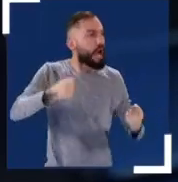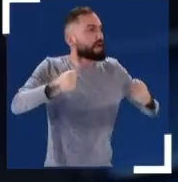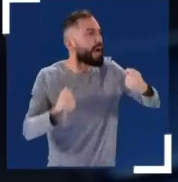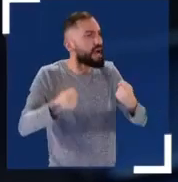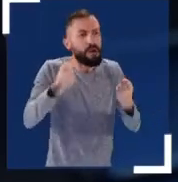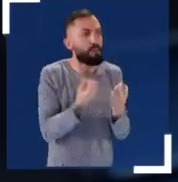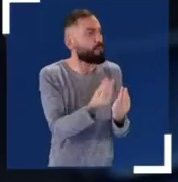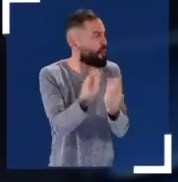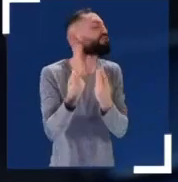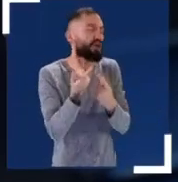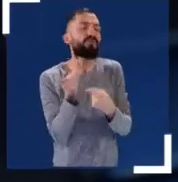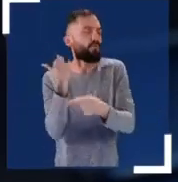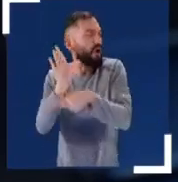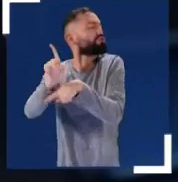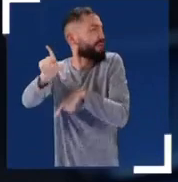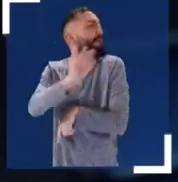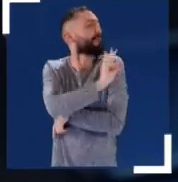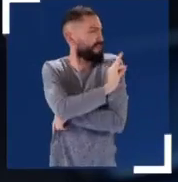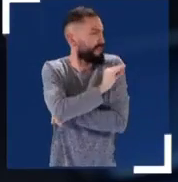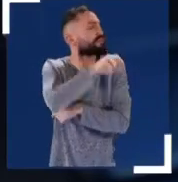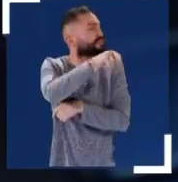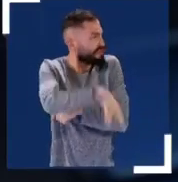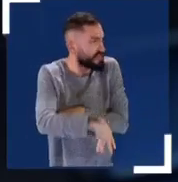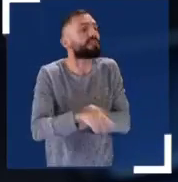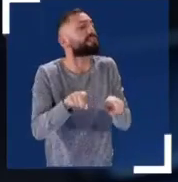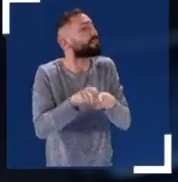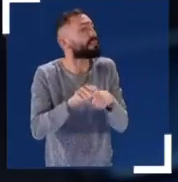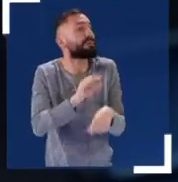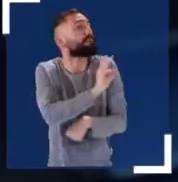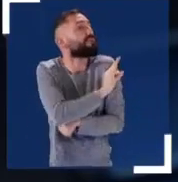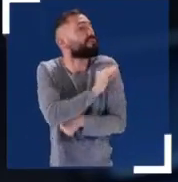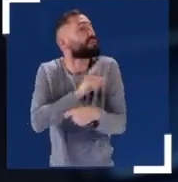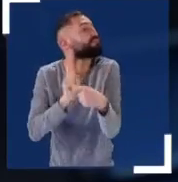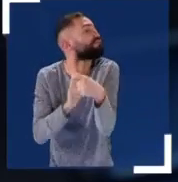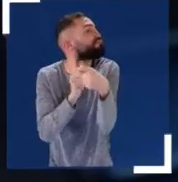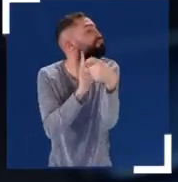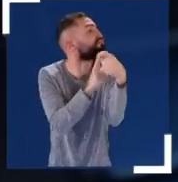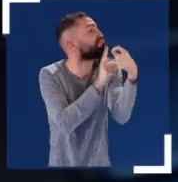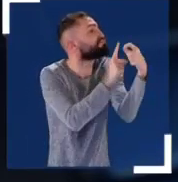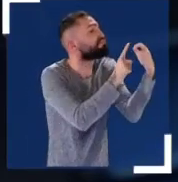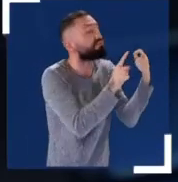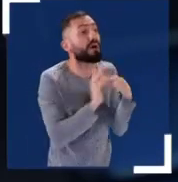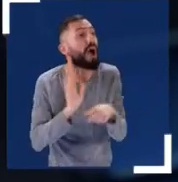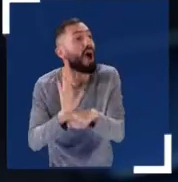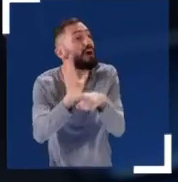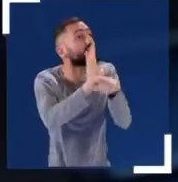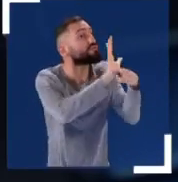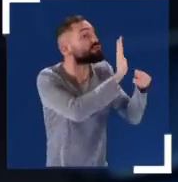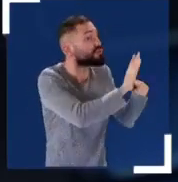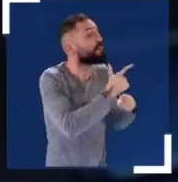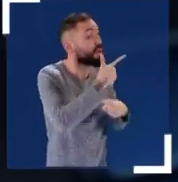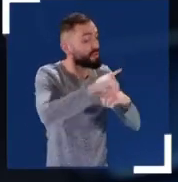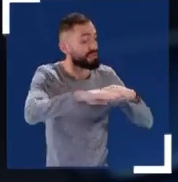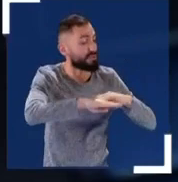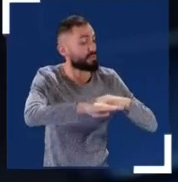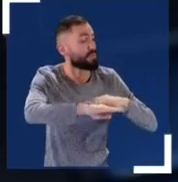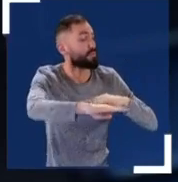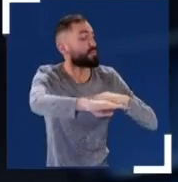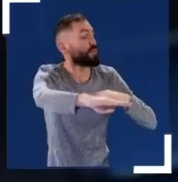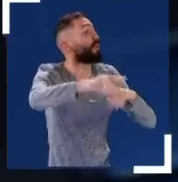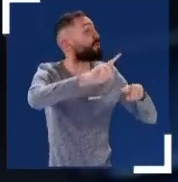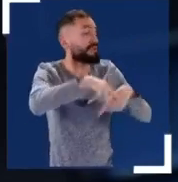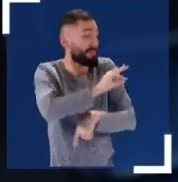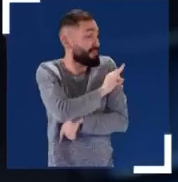o prefeito, como a gente tem feito, colocar ajuda para todos os prefeitos, que eles possam fazer o recap nas suas cidades, porque as prefeituras não têm condição de fazer.